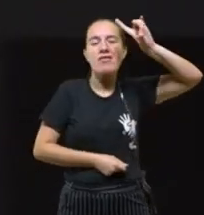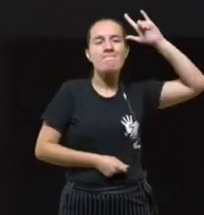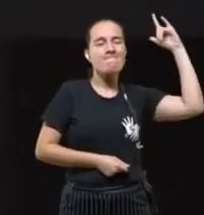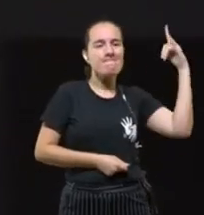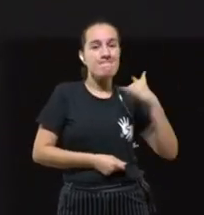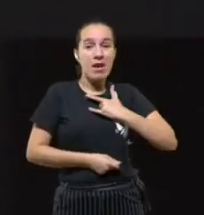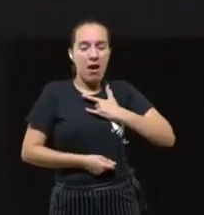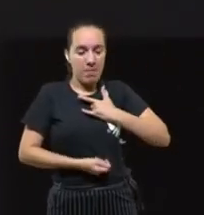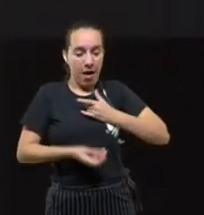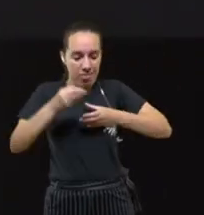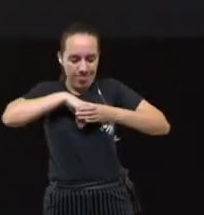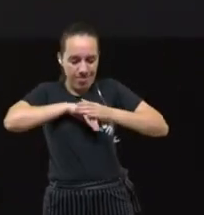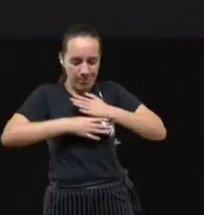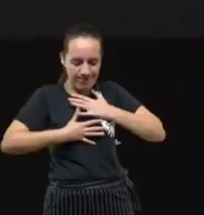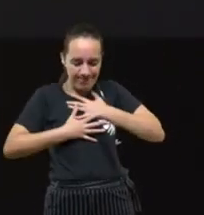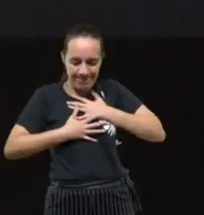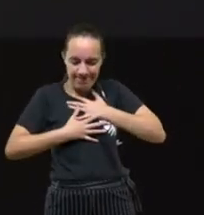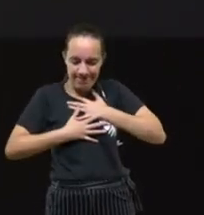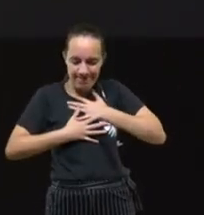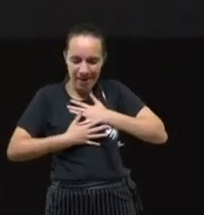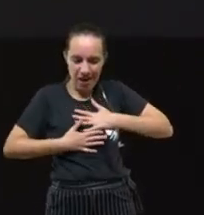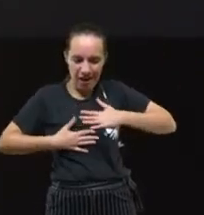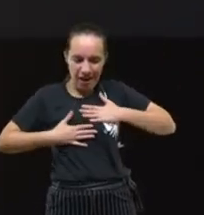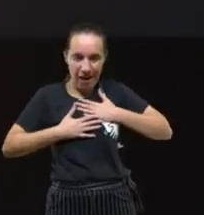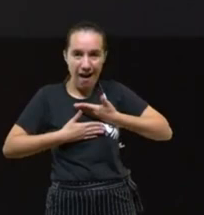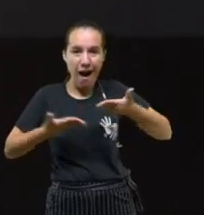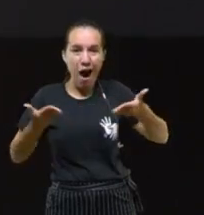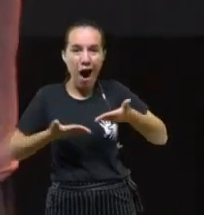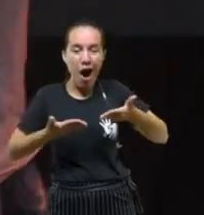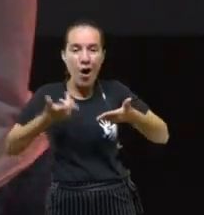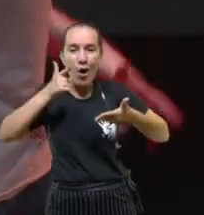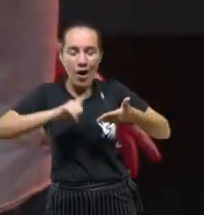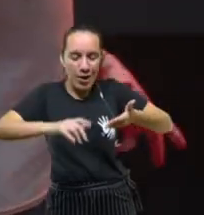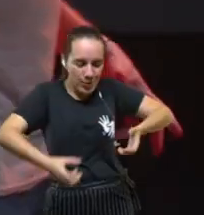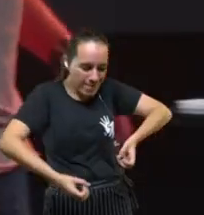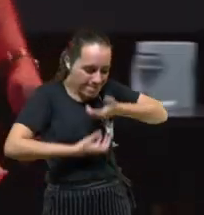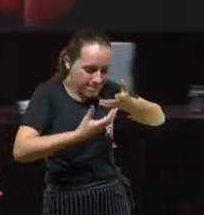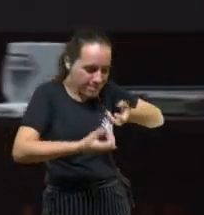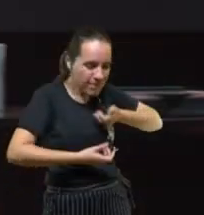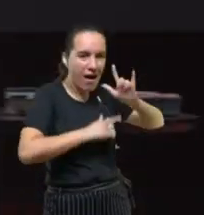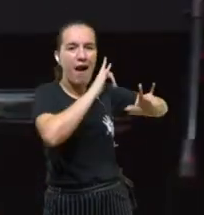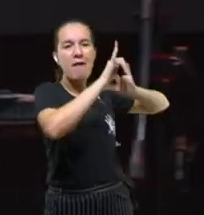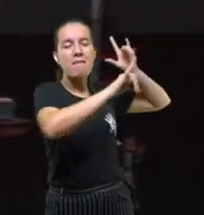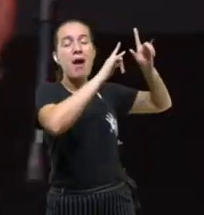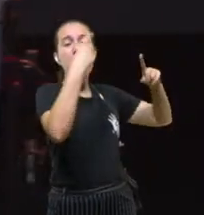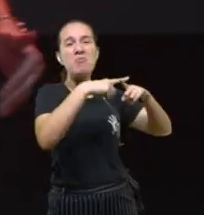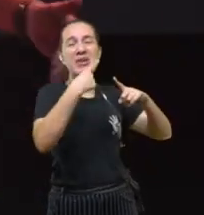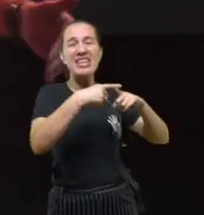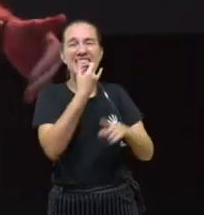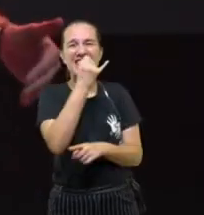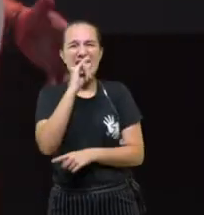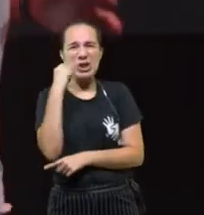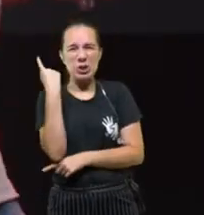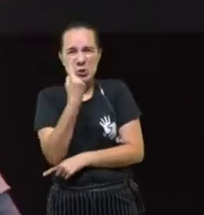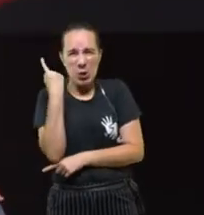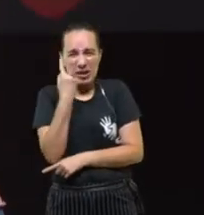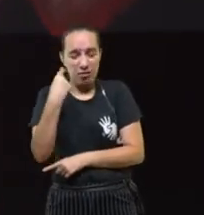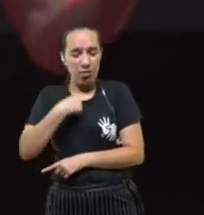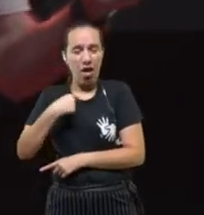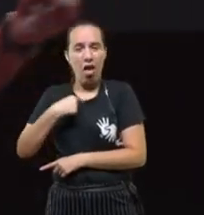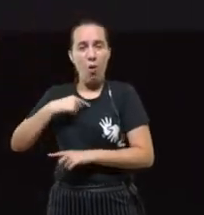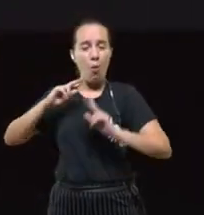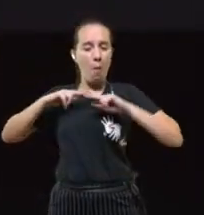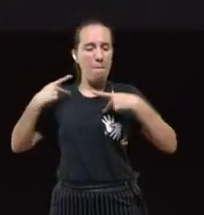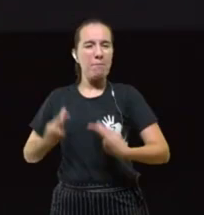mim que vai de volta para Ele. Porque humanamente nem é possível. Mas